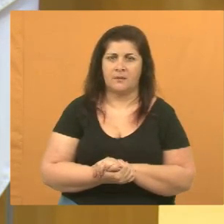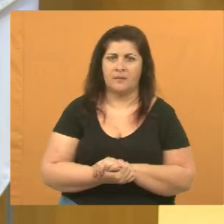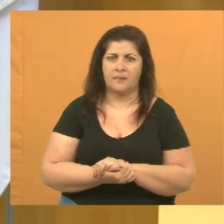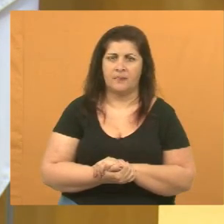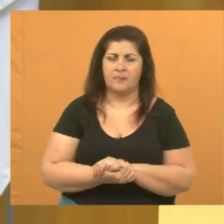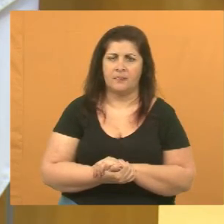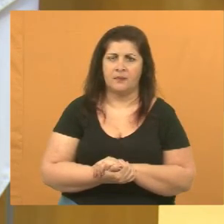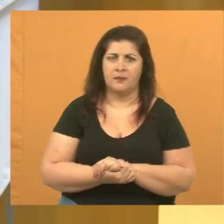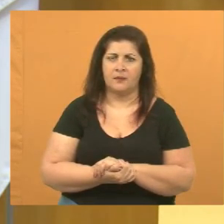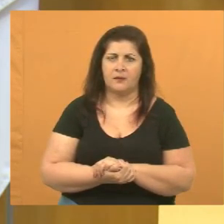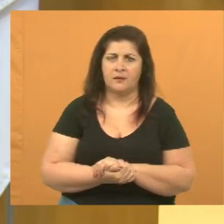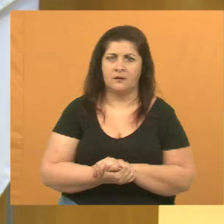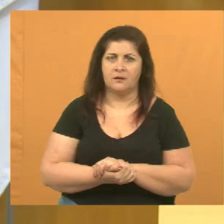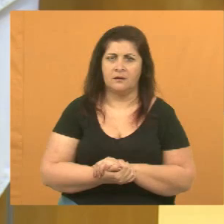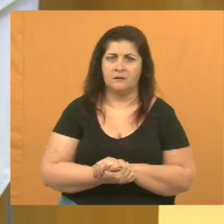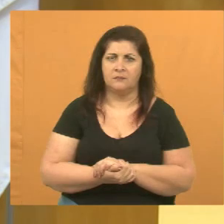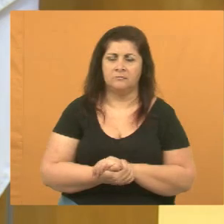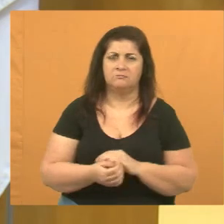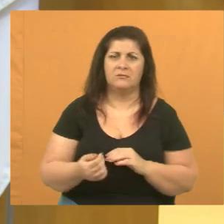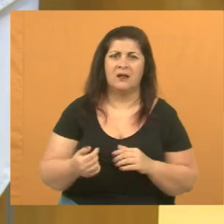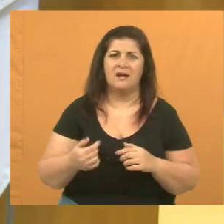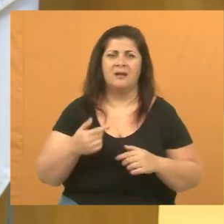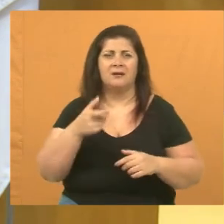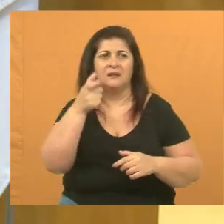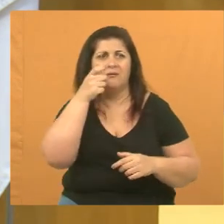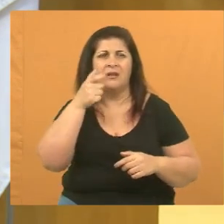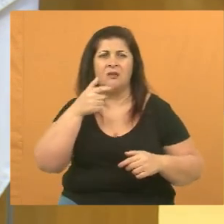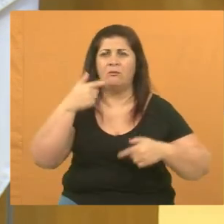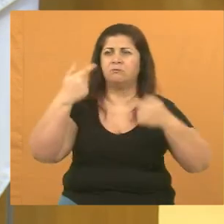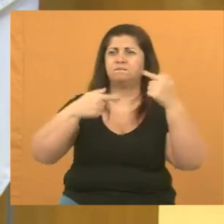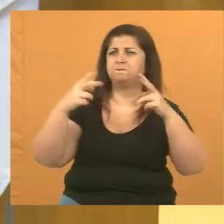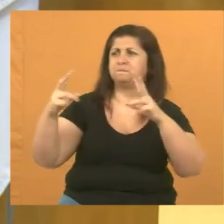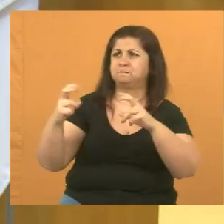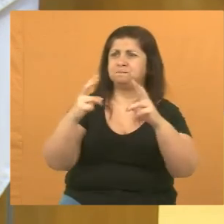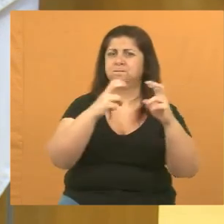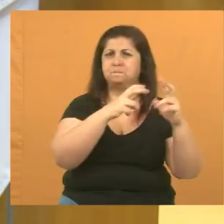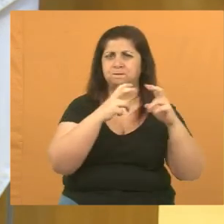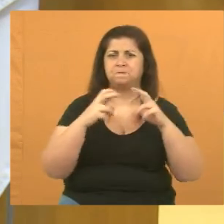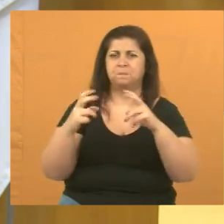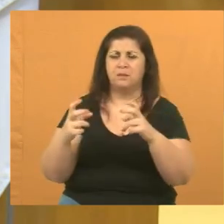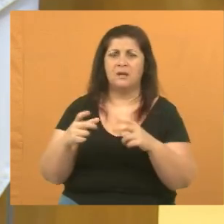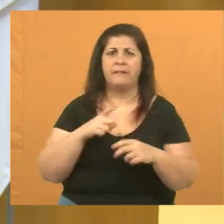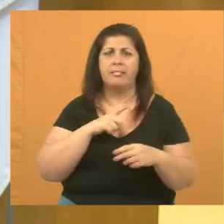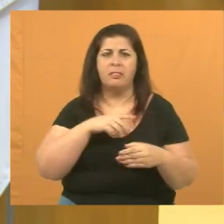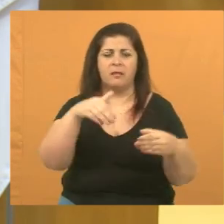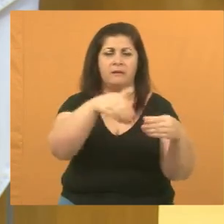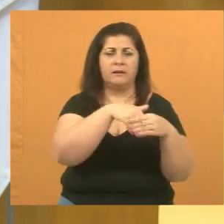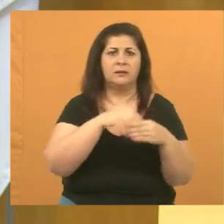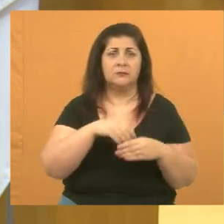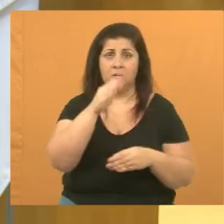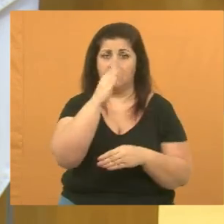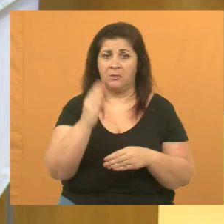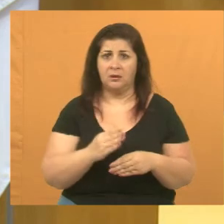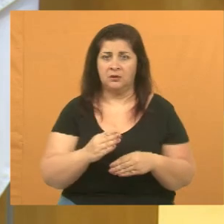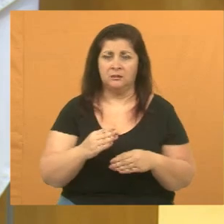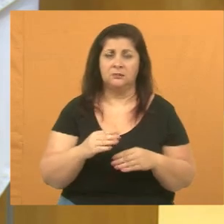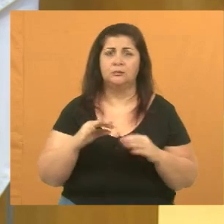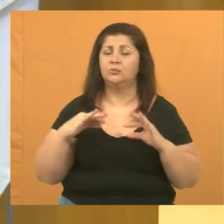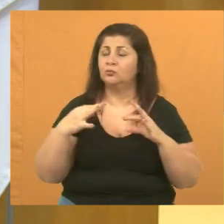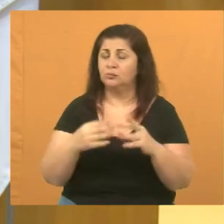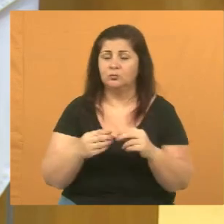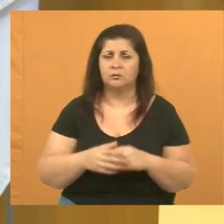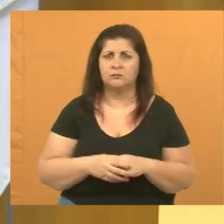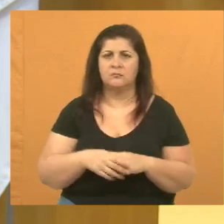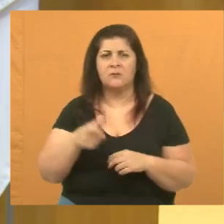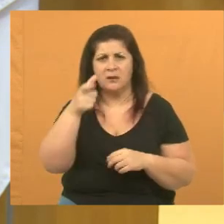aí de um debate político muito grande, onde houve eleição, que a gente acompanhou no país inteiro. E a gente